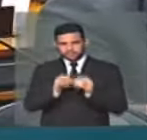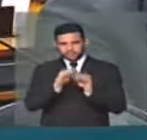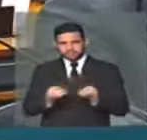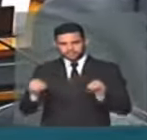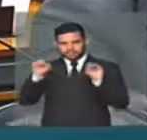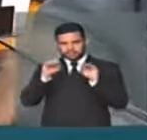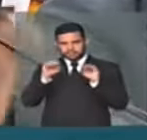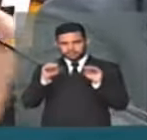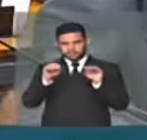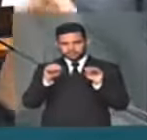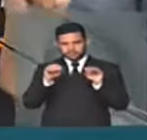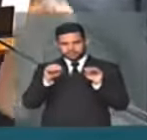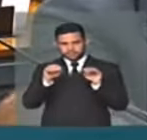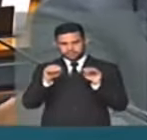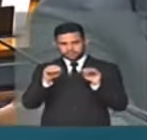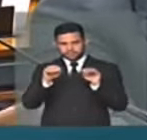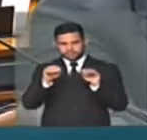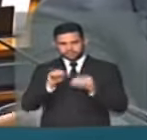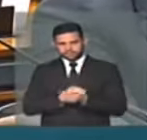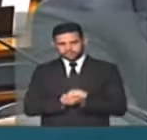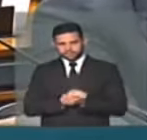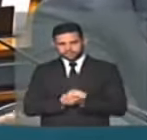classe média.